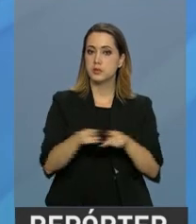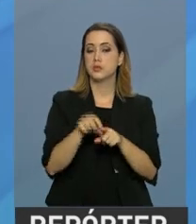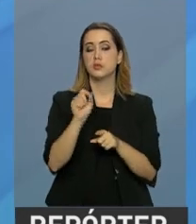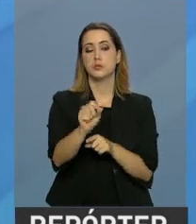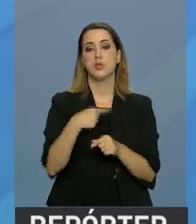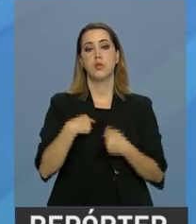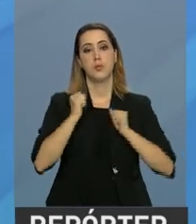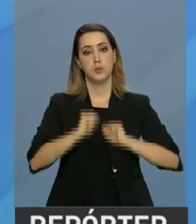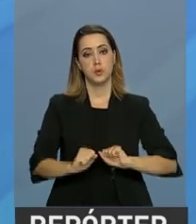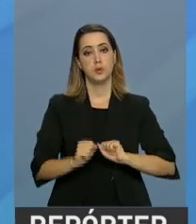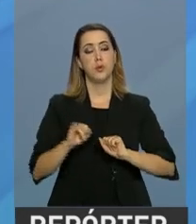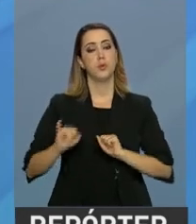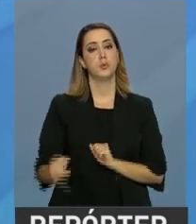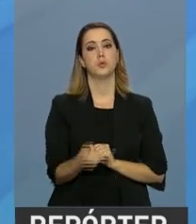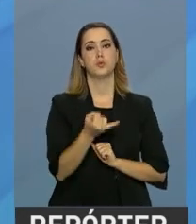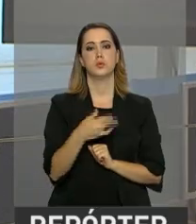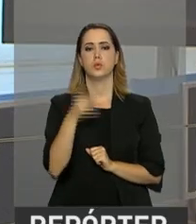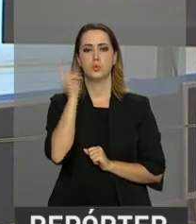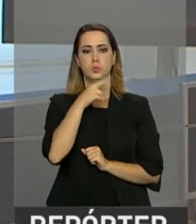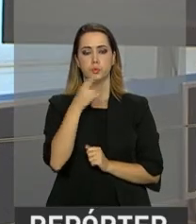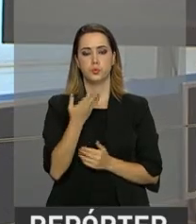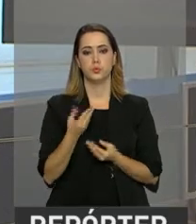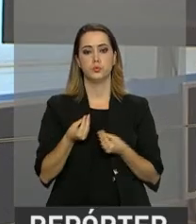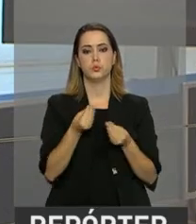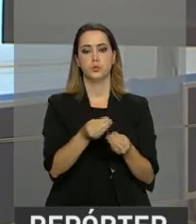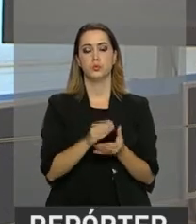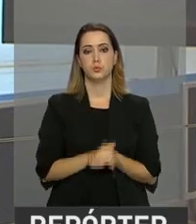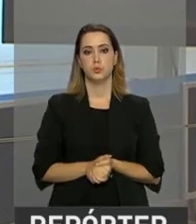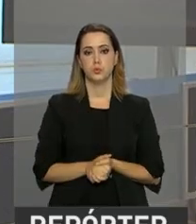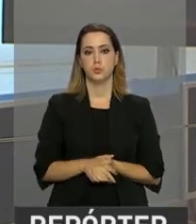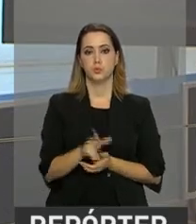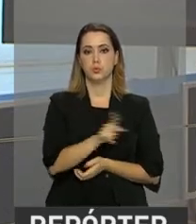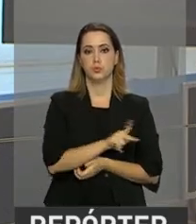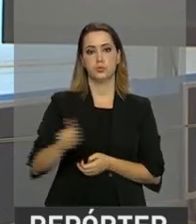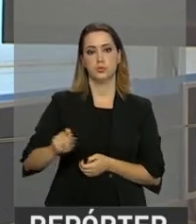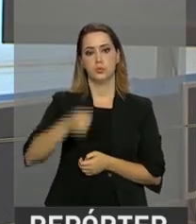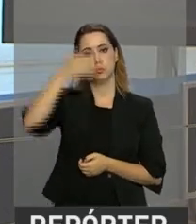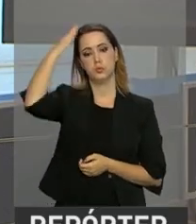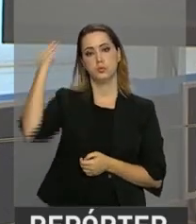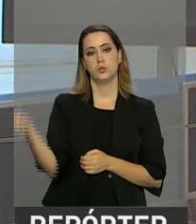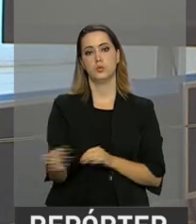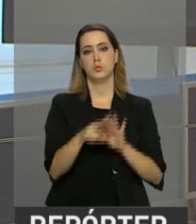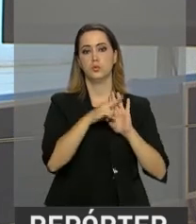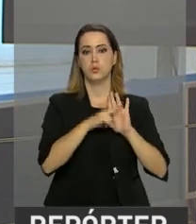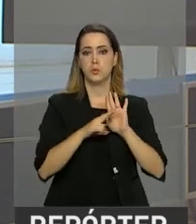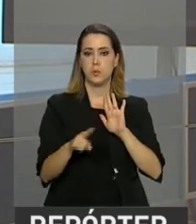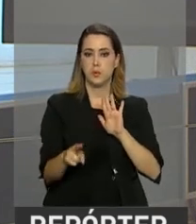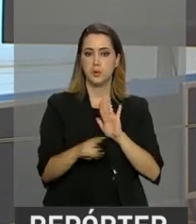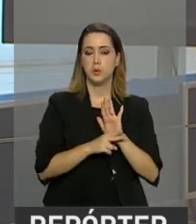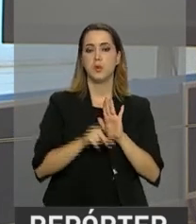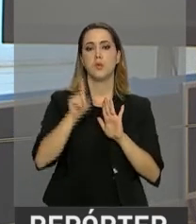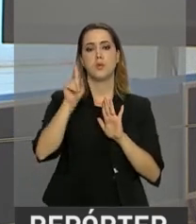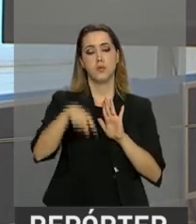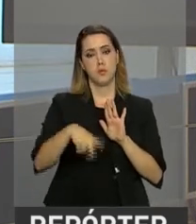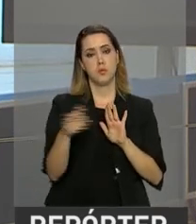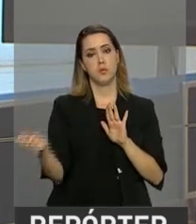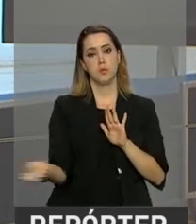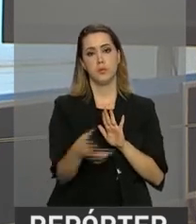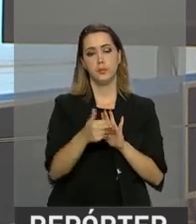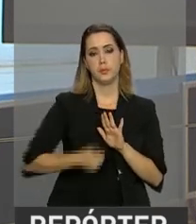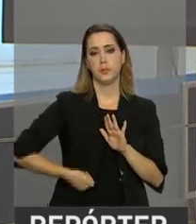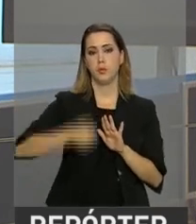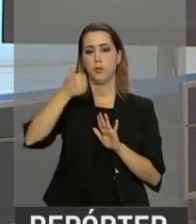fazer isso de uma forma muito mais rápida. Para o presidente Michel Temer, as novas regras para o pré-sal são um ato